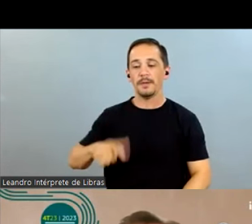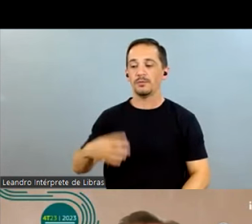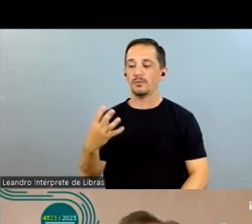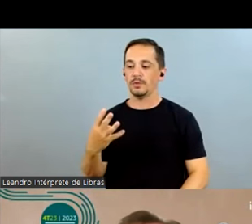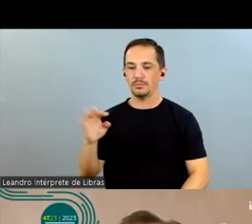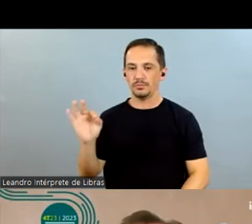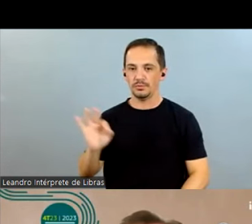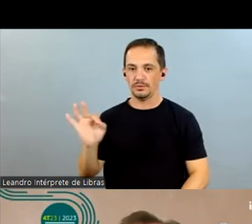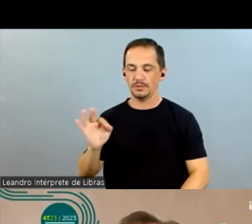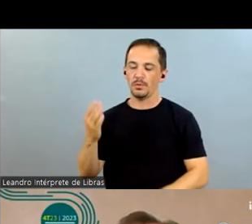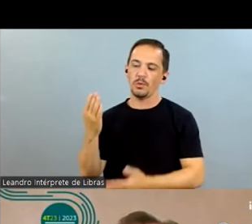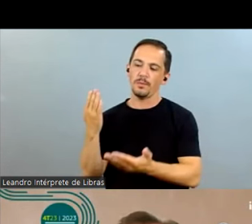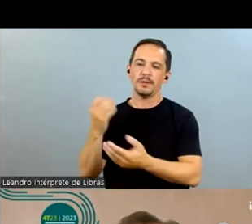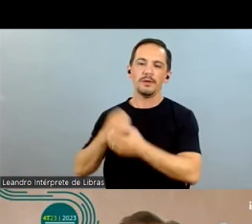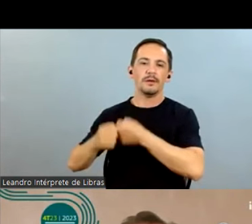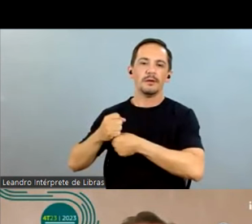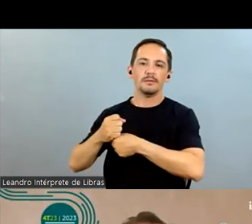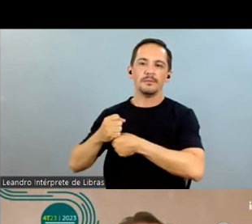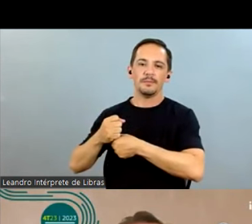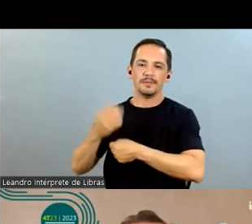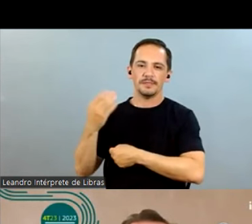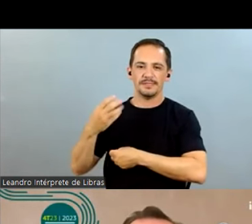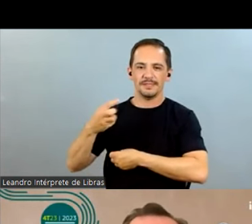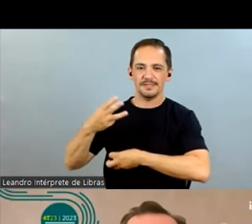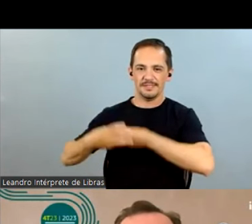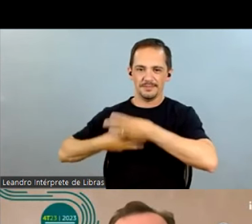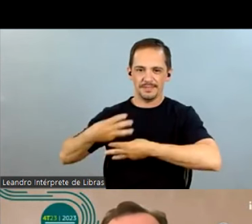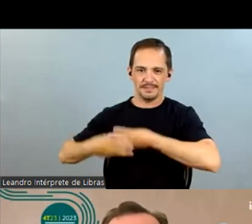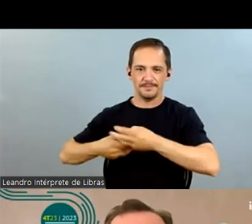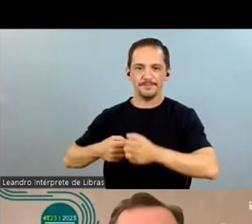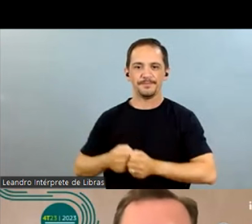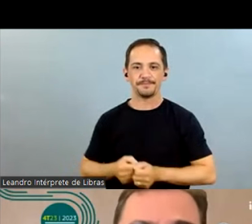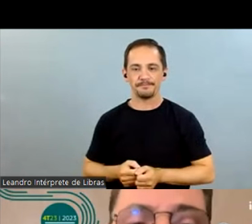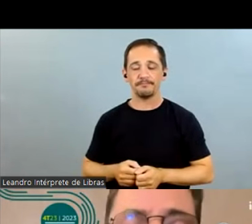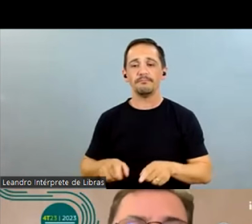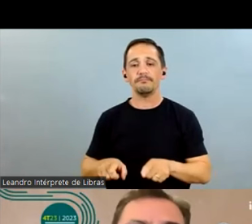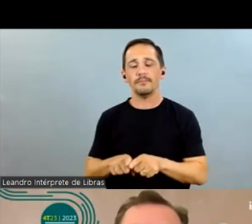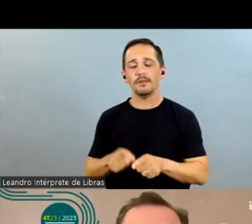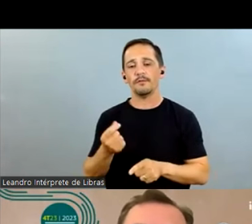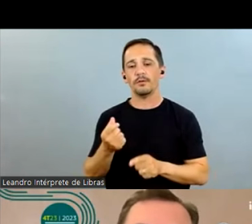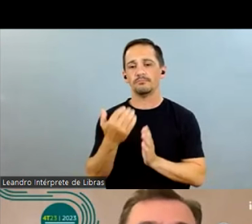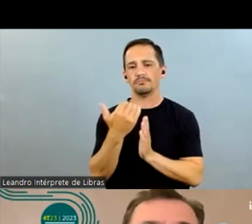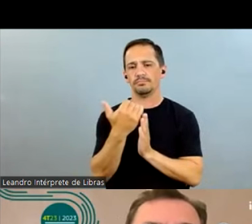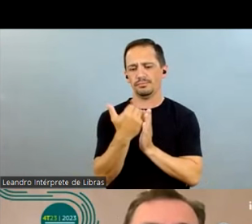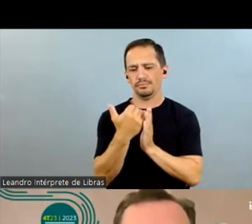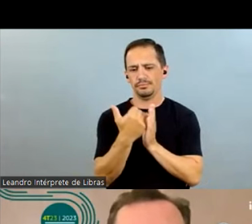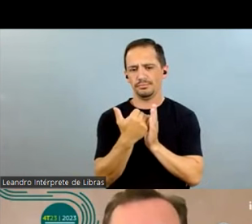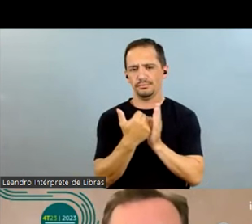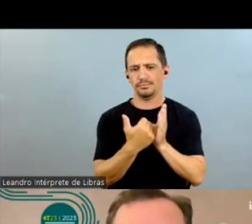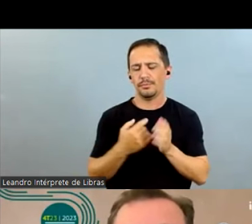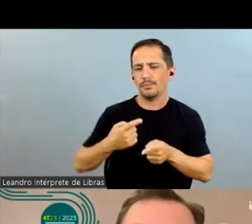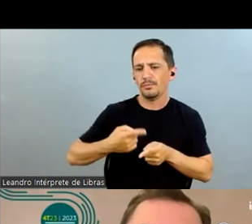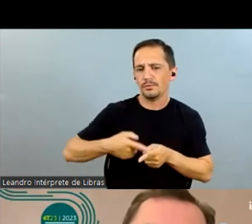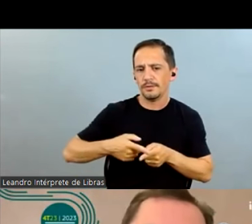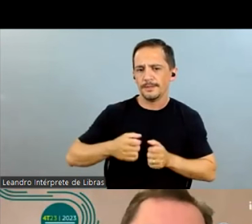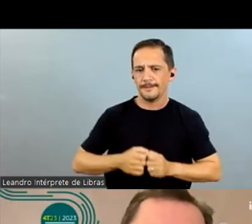eh em metros quadrad 99% e 35% essas quedas de preços elas vê eh em função de uma queda